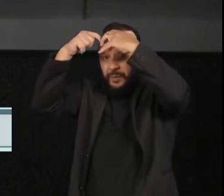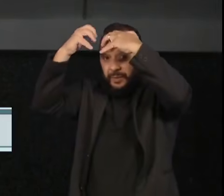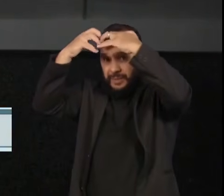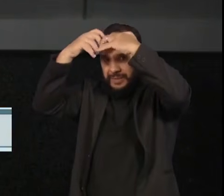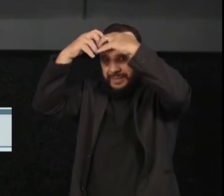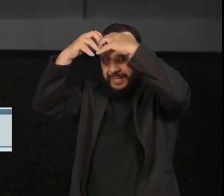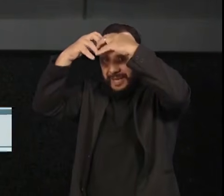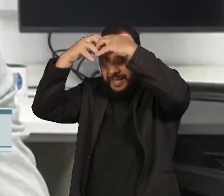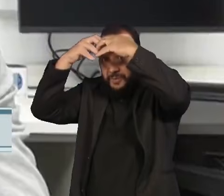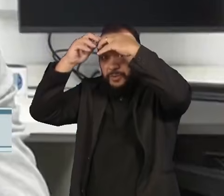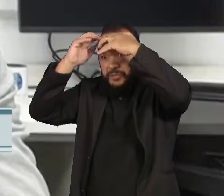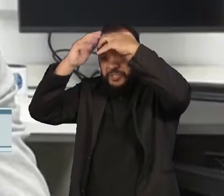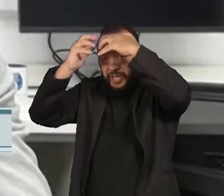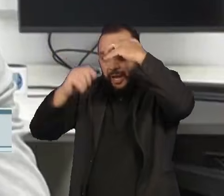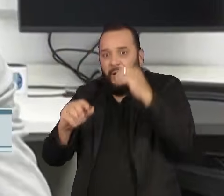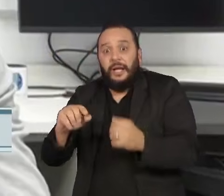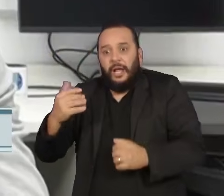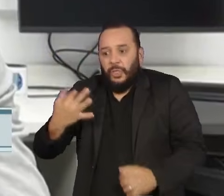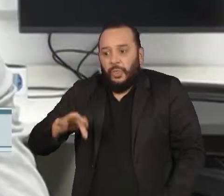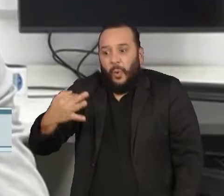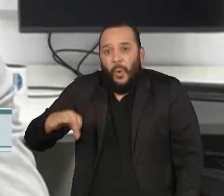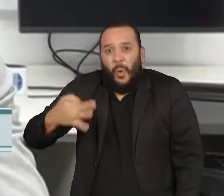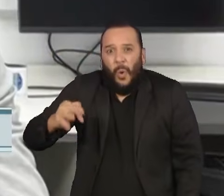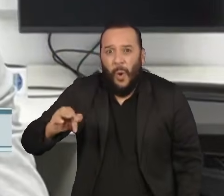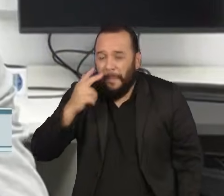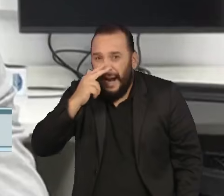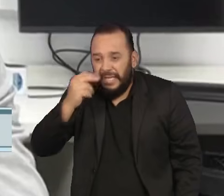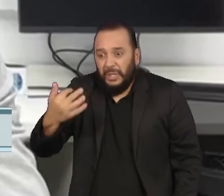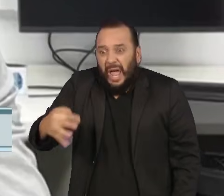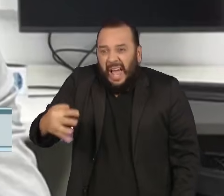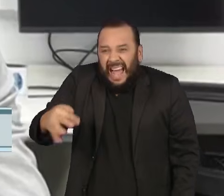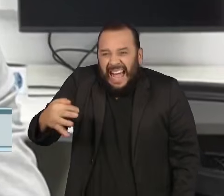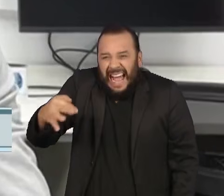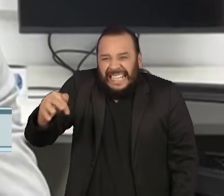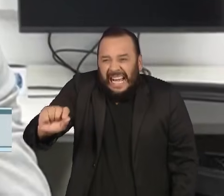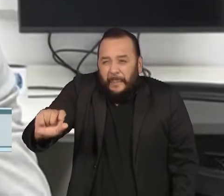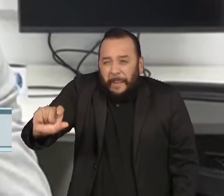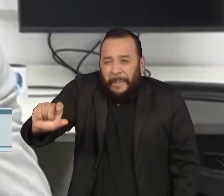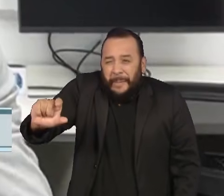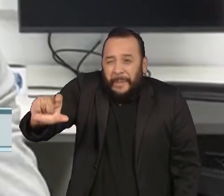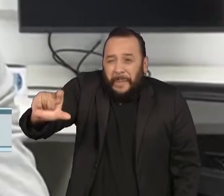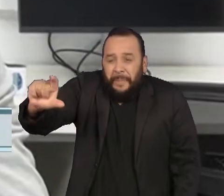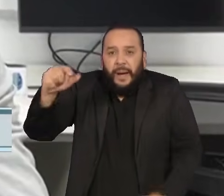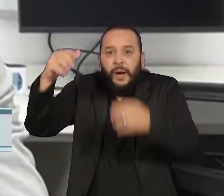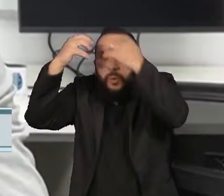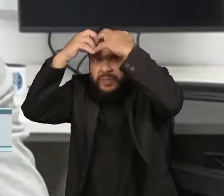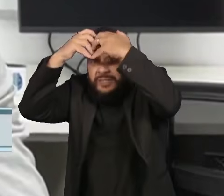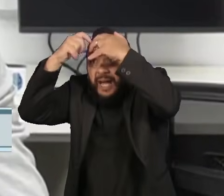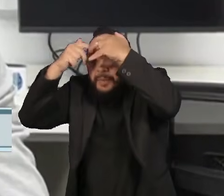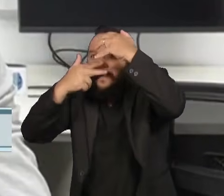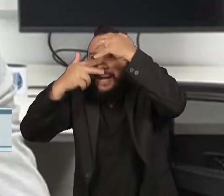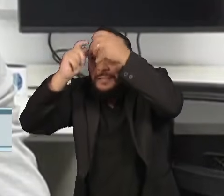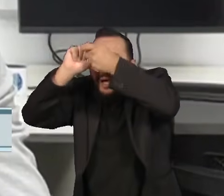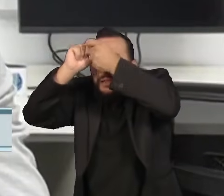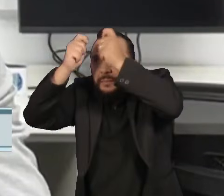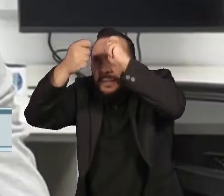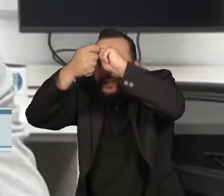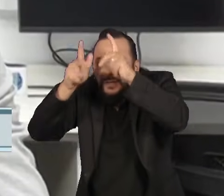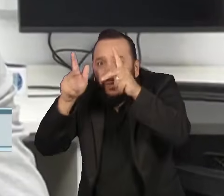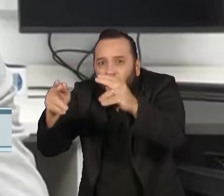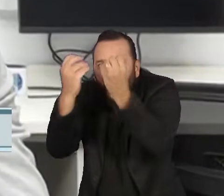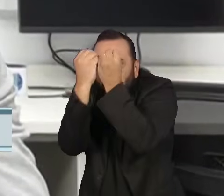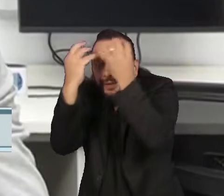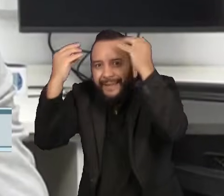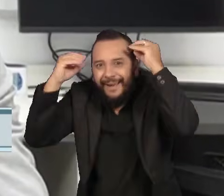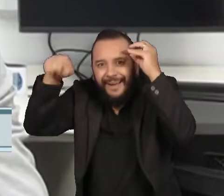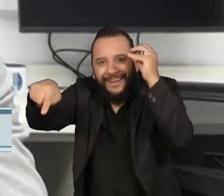com o cérebro de TDAH. Então, a partir de dados, né, de ressonância magnética, o que reforça ainda mais a grande